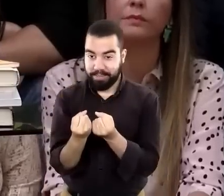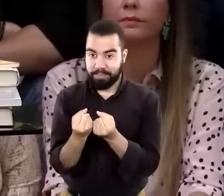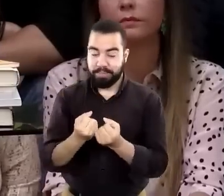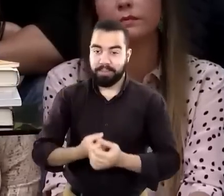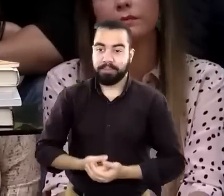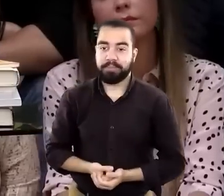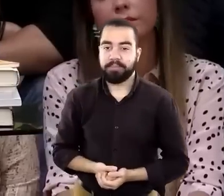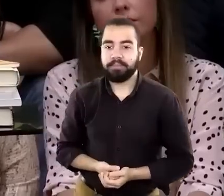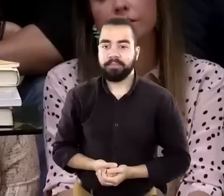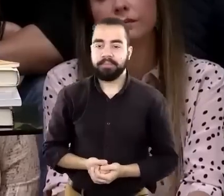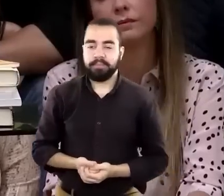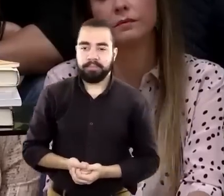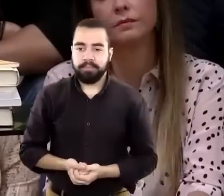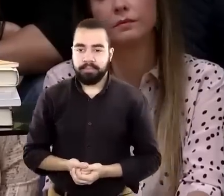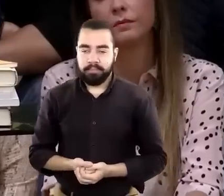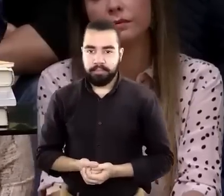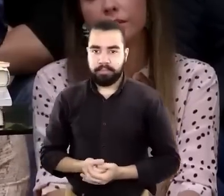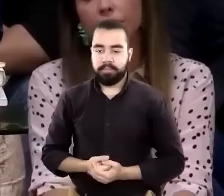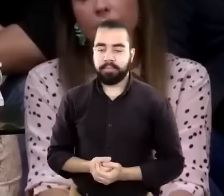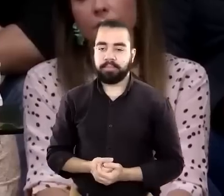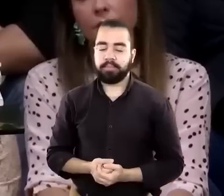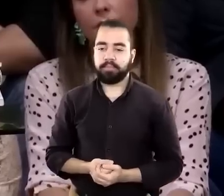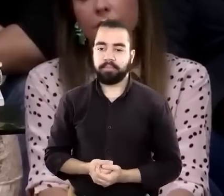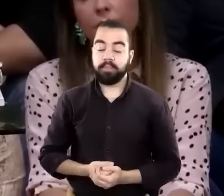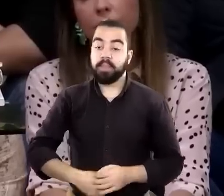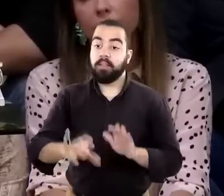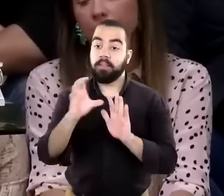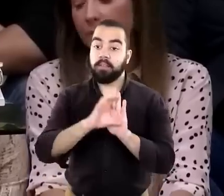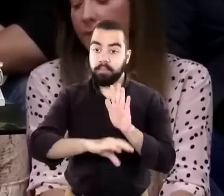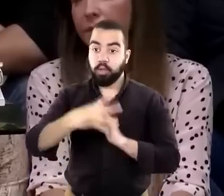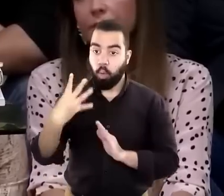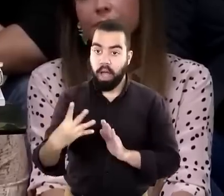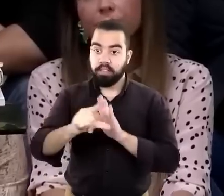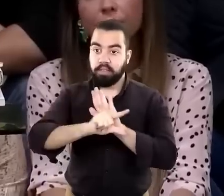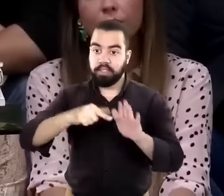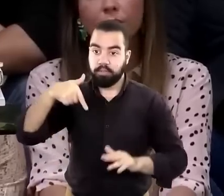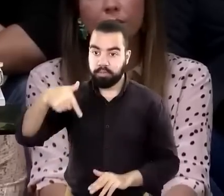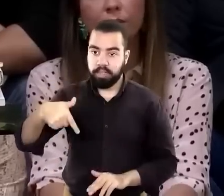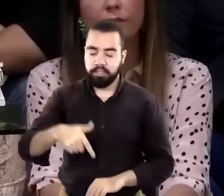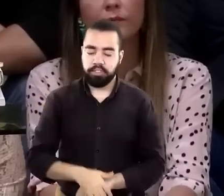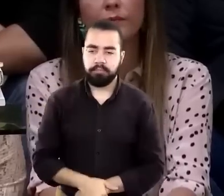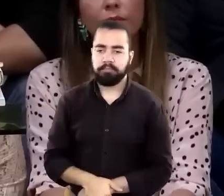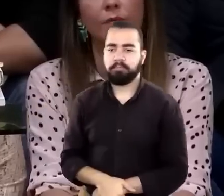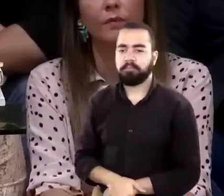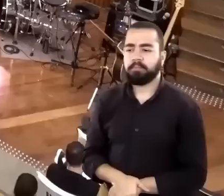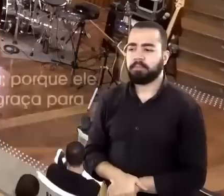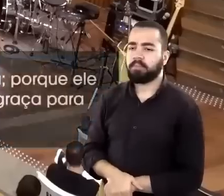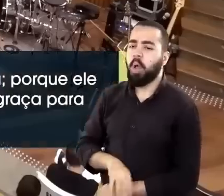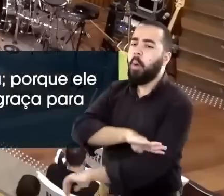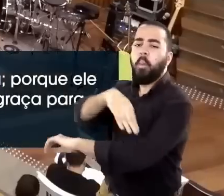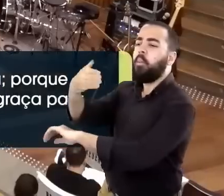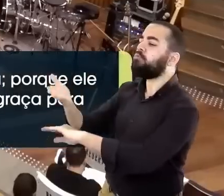são superadas pela intervenção de Deus. Você pode ler o verso 7 comigo? Vamos juntos. Quem és tu,